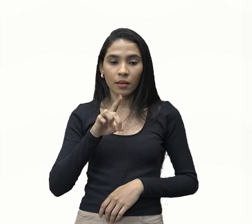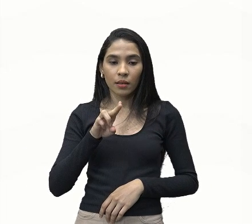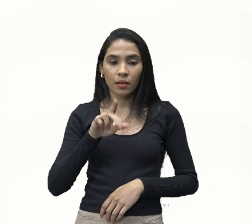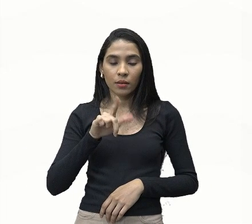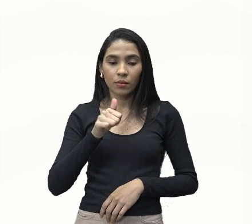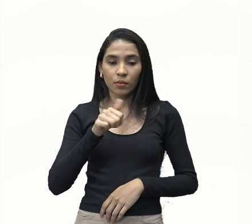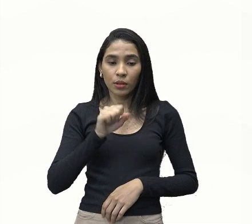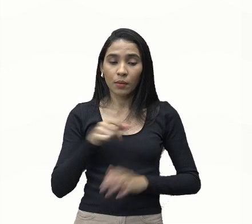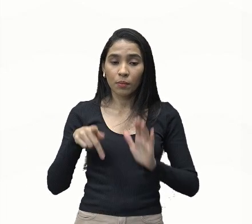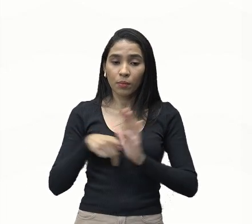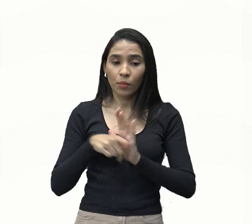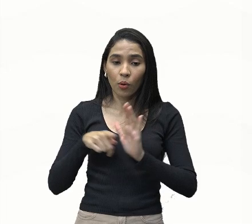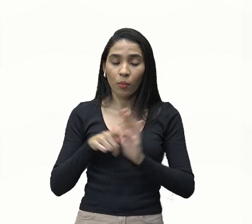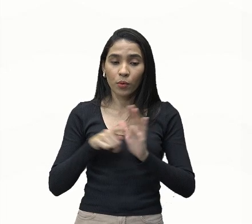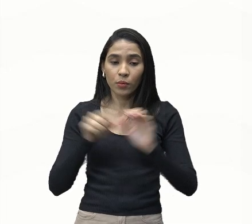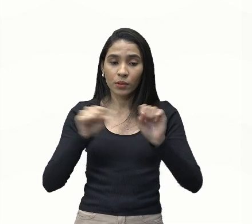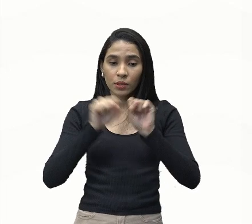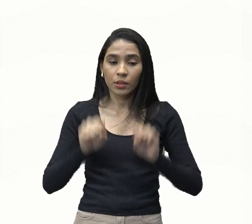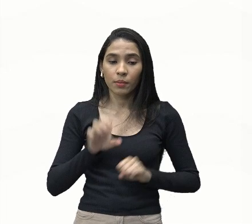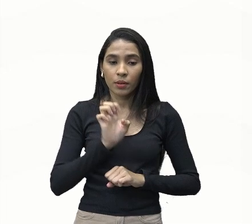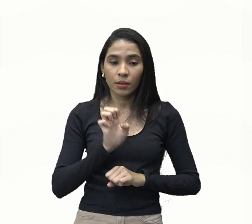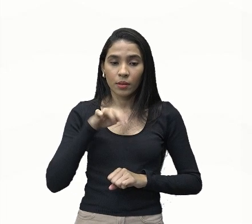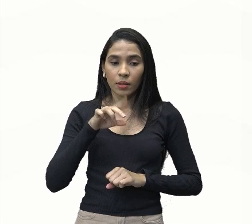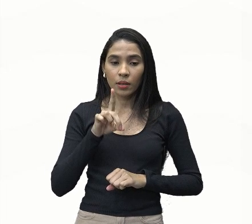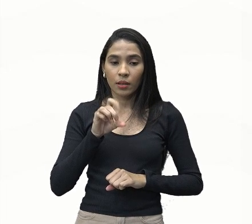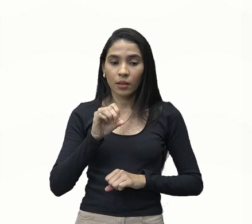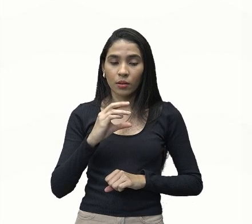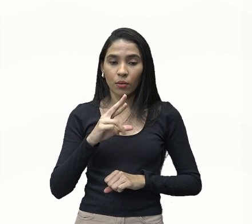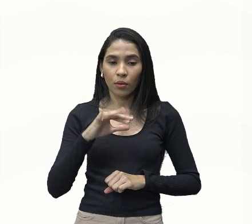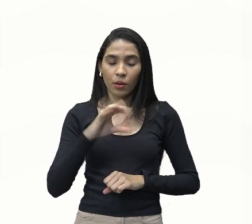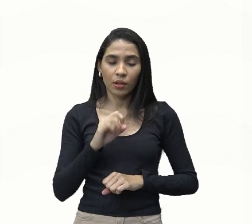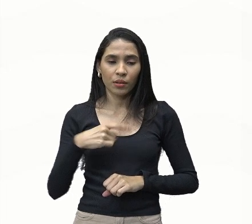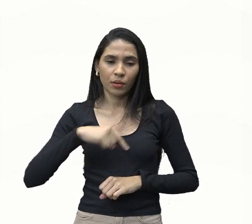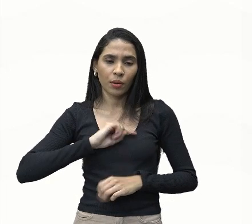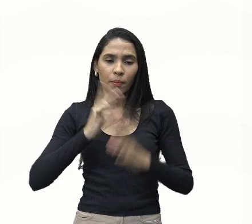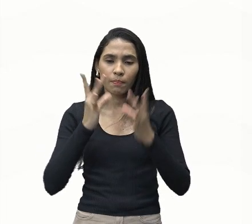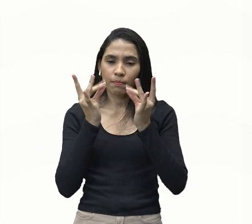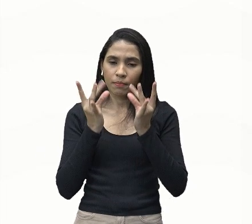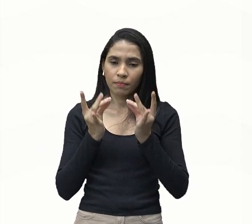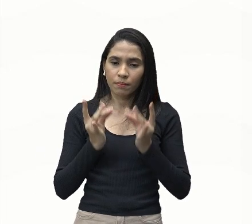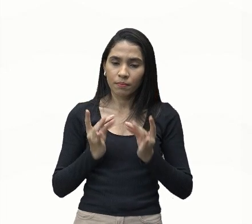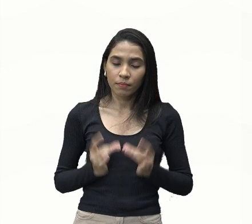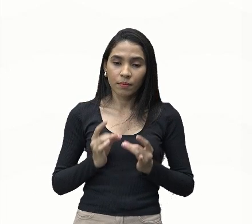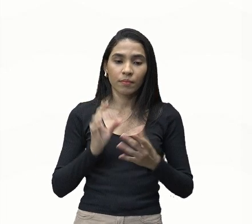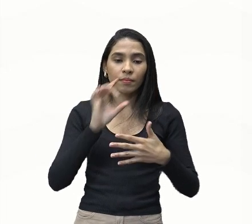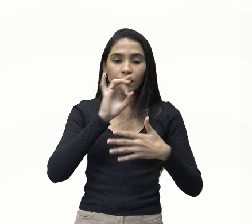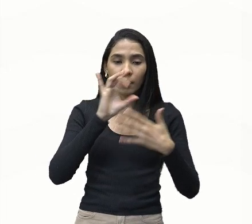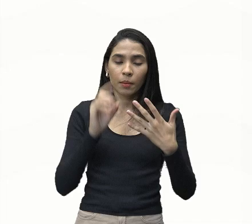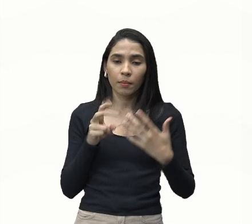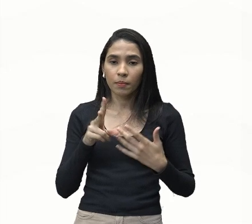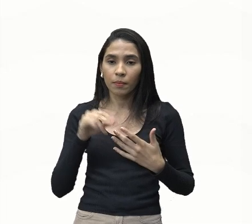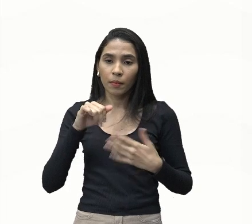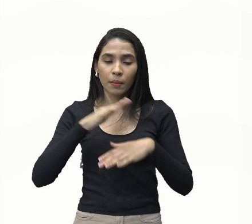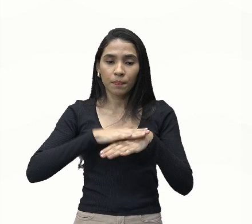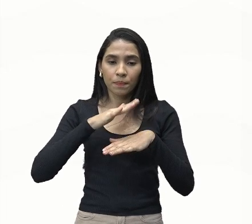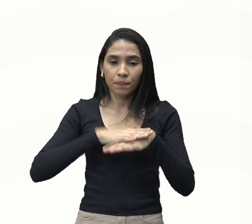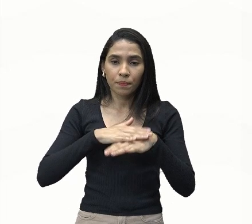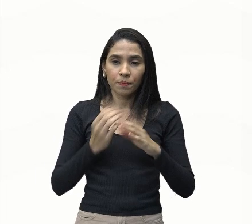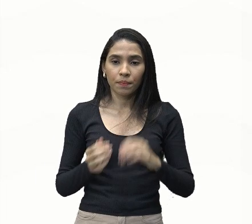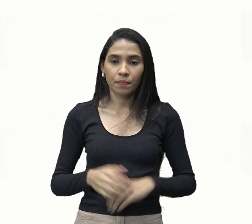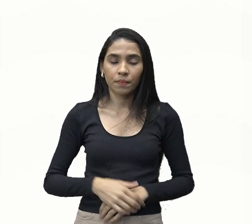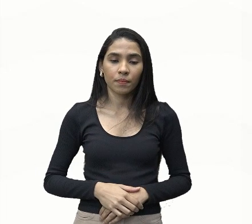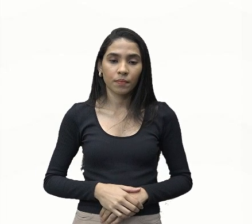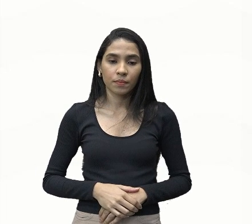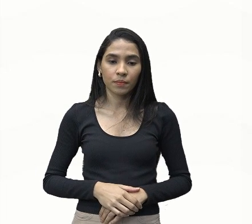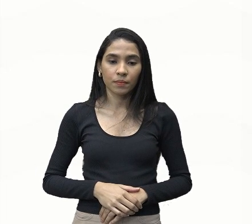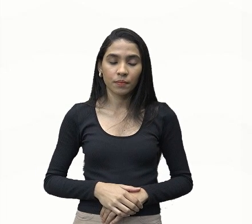sistema endócrino. E aí a gente vai observar com mais detalhes o que cada glândula vai produzir como hormônio.